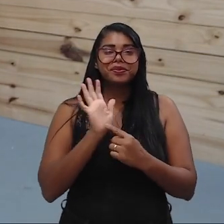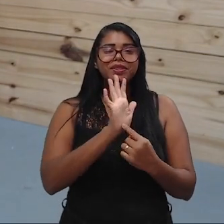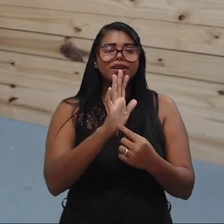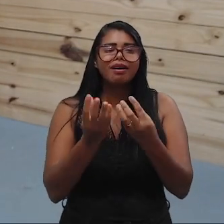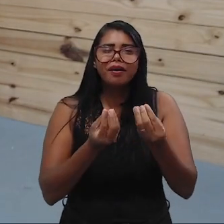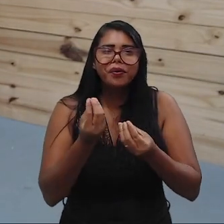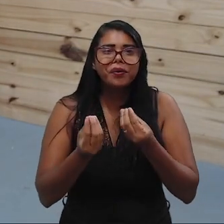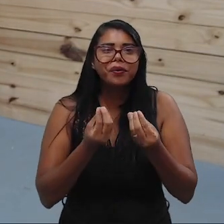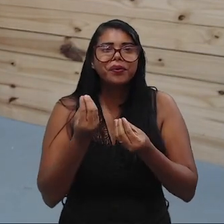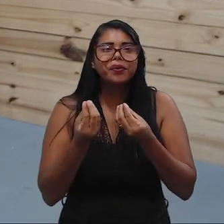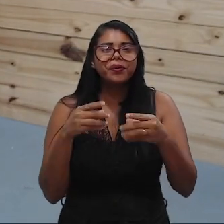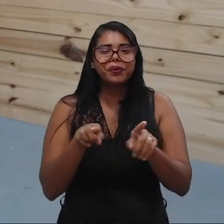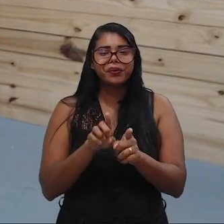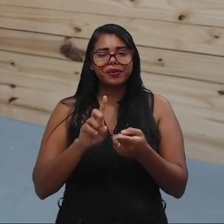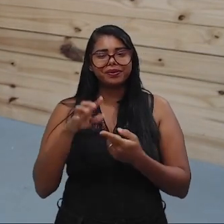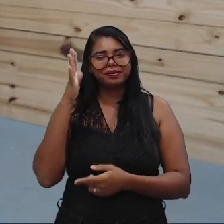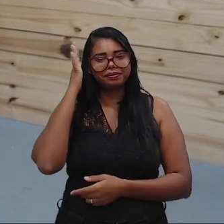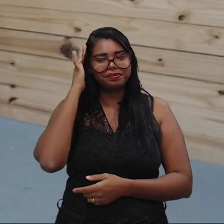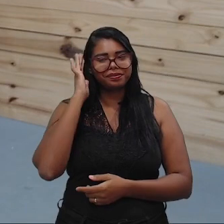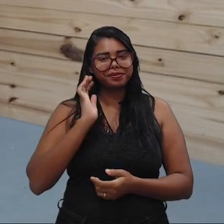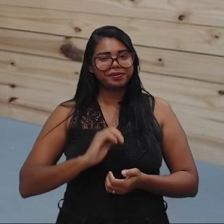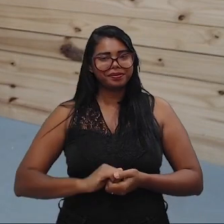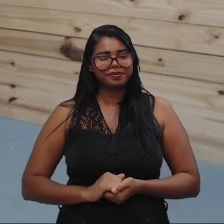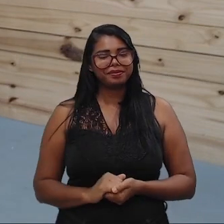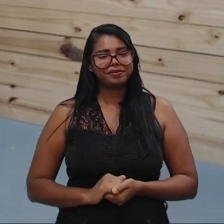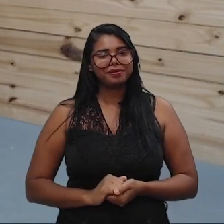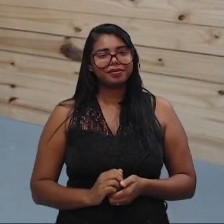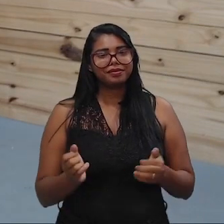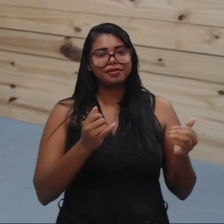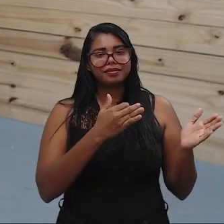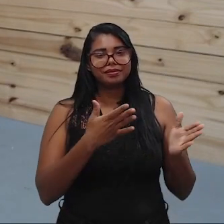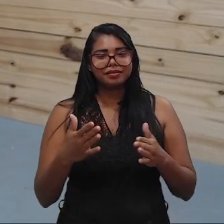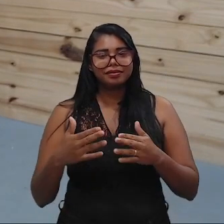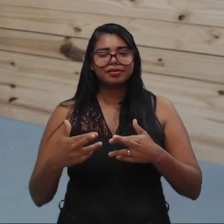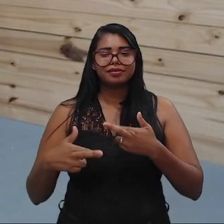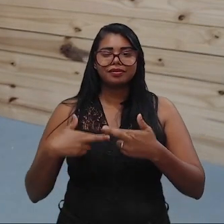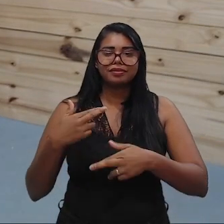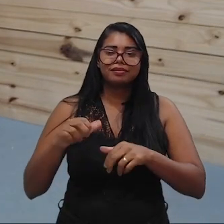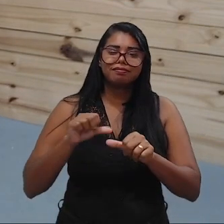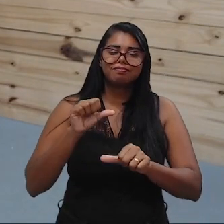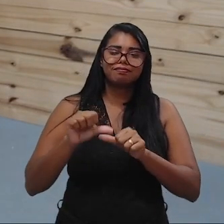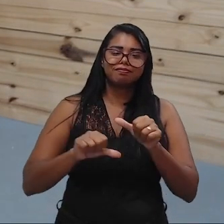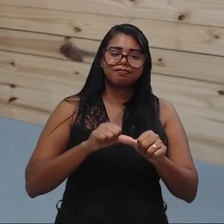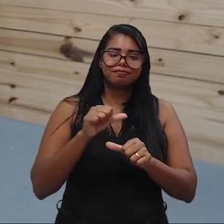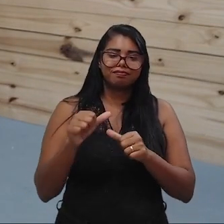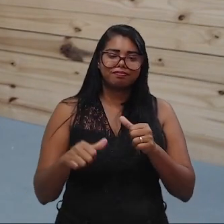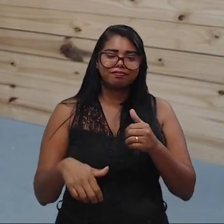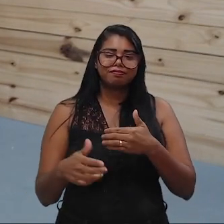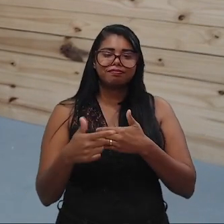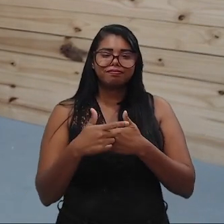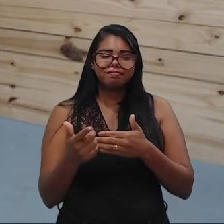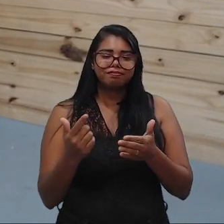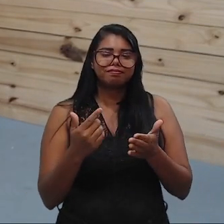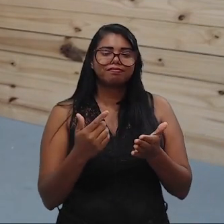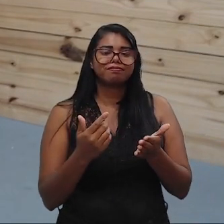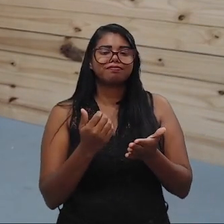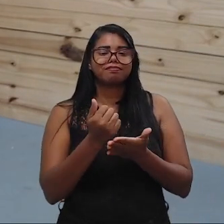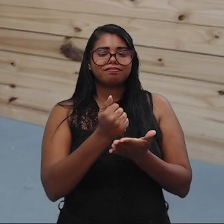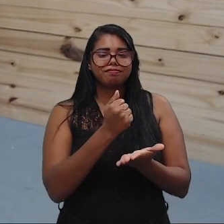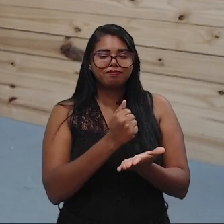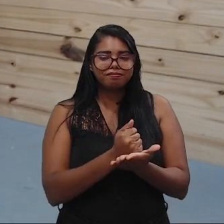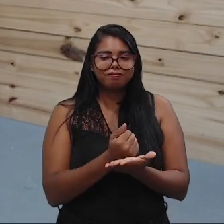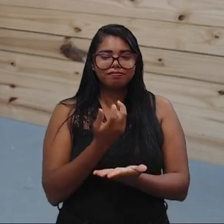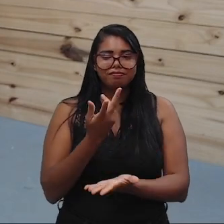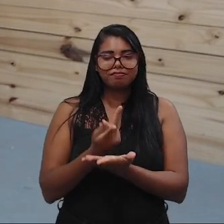como é, entendeu? Então, esses procedimentos de restauro e conservação preventiva é algo que eu